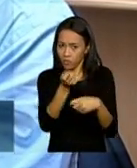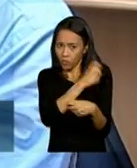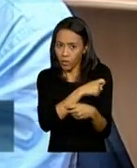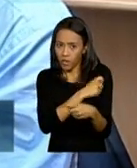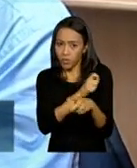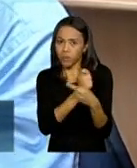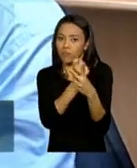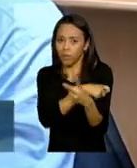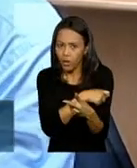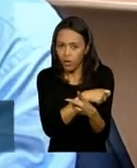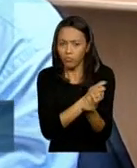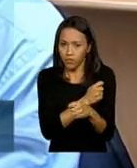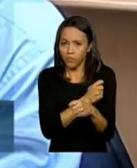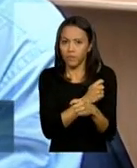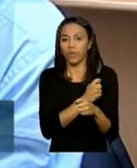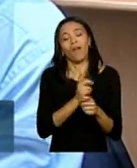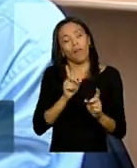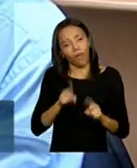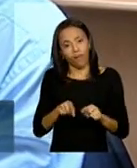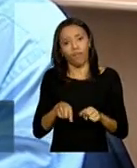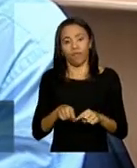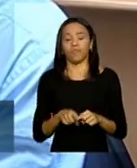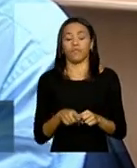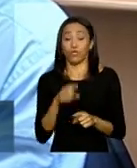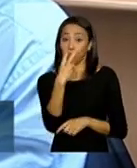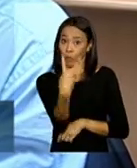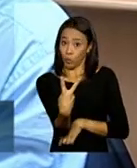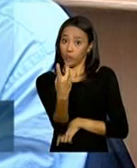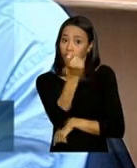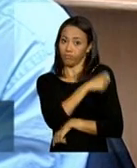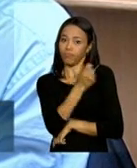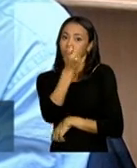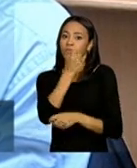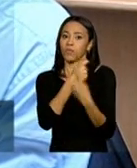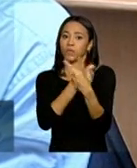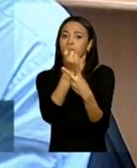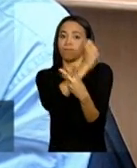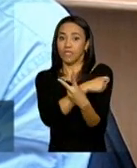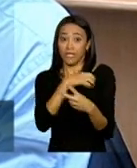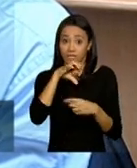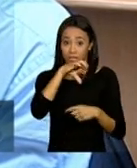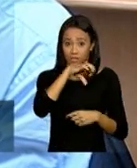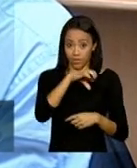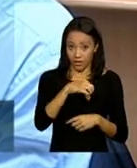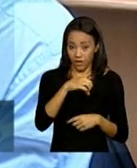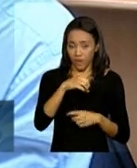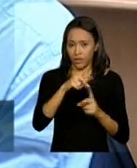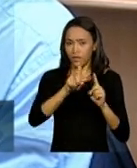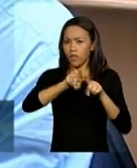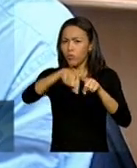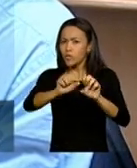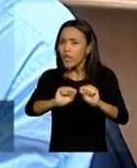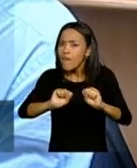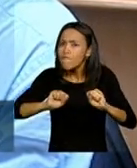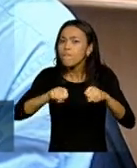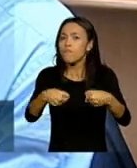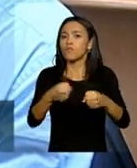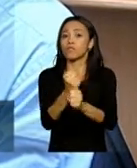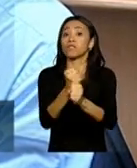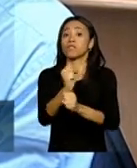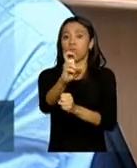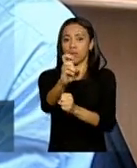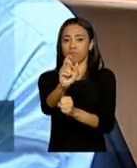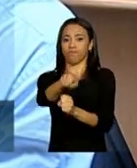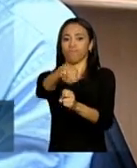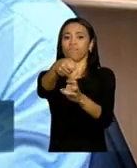prazo o esquema o esquema é tomar duas doses 0 e se meses e depois um reforço 5 anos depois então